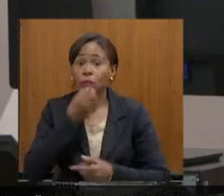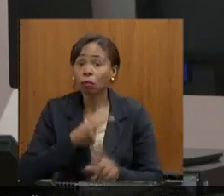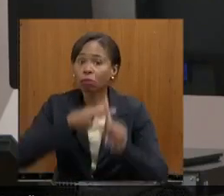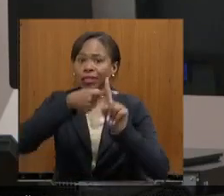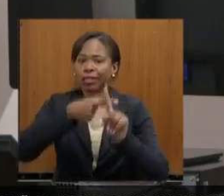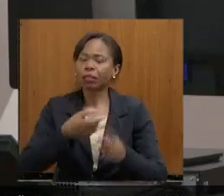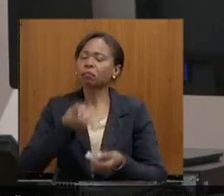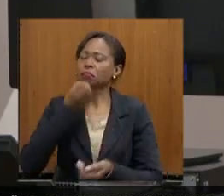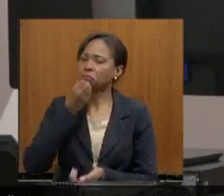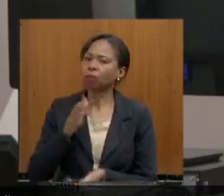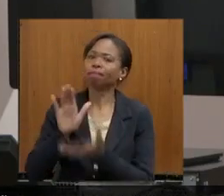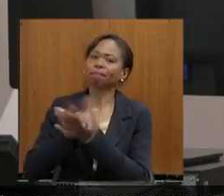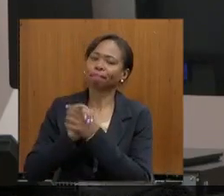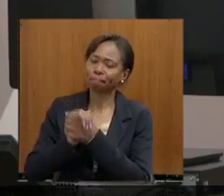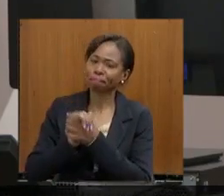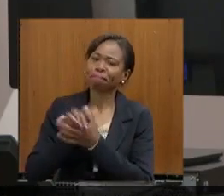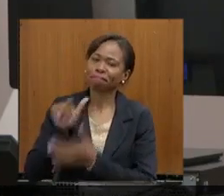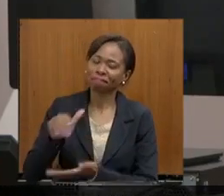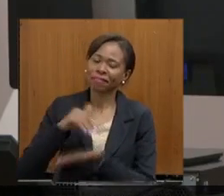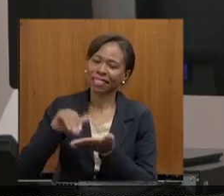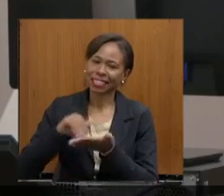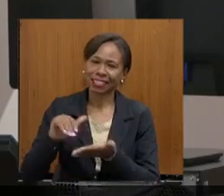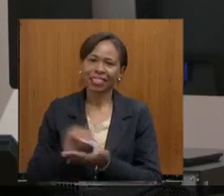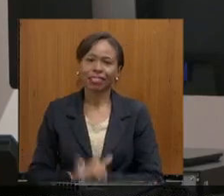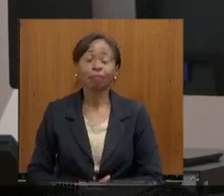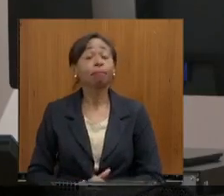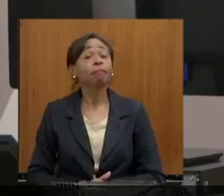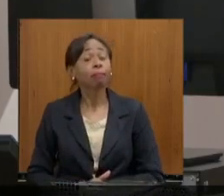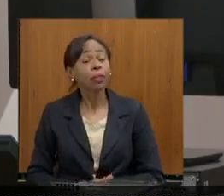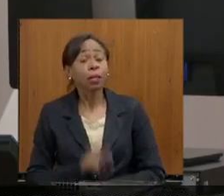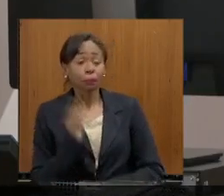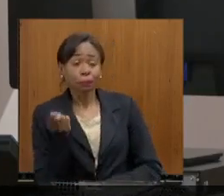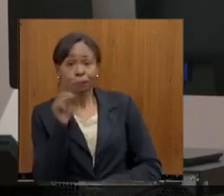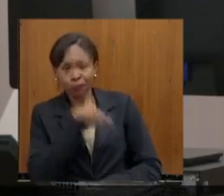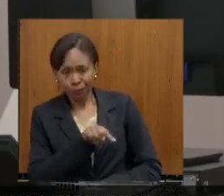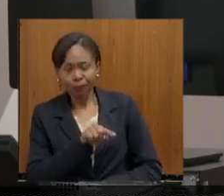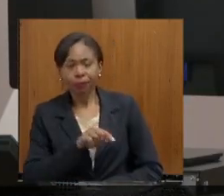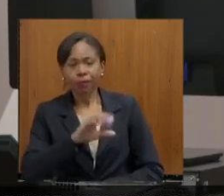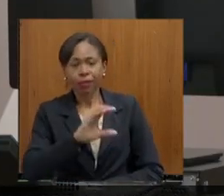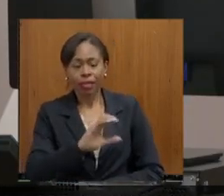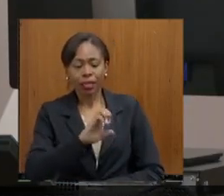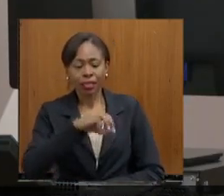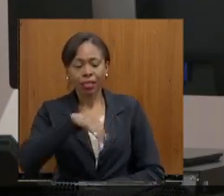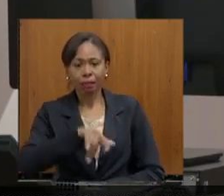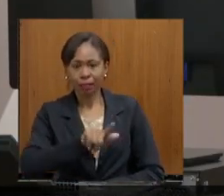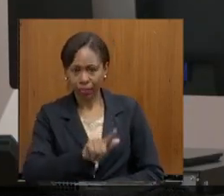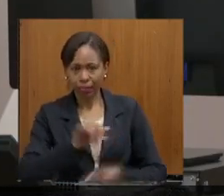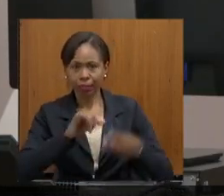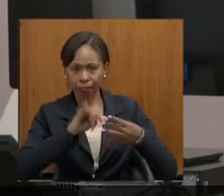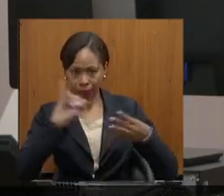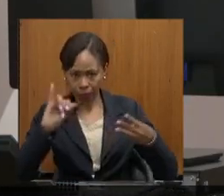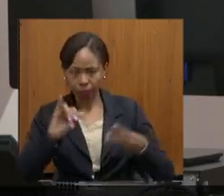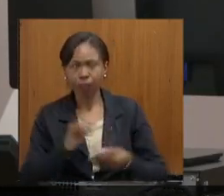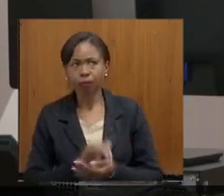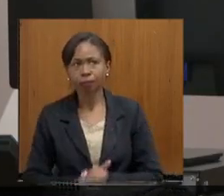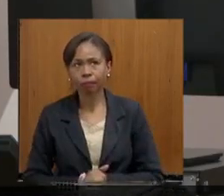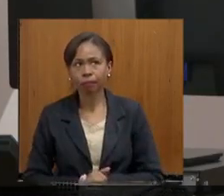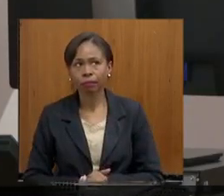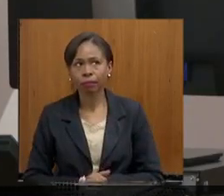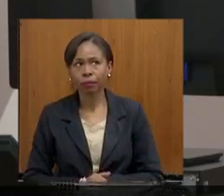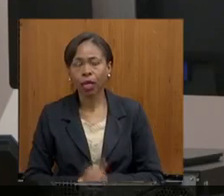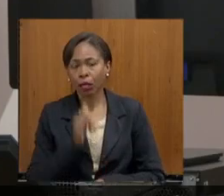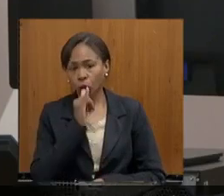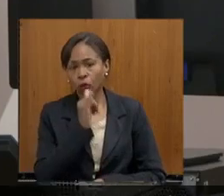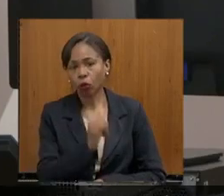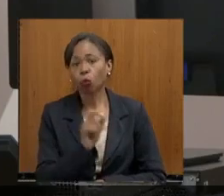positiva Parabéns secretário Fernando e na Cemig Doutor Reinaldo é eu quero o seguinte